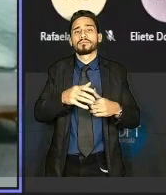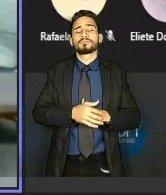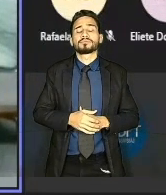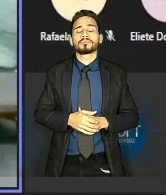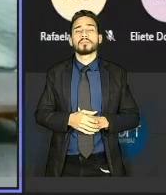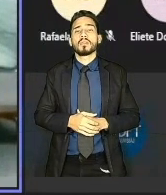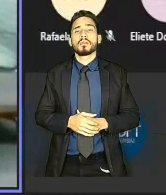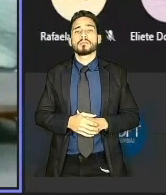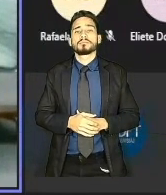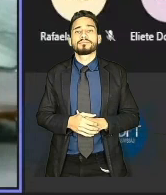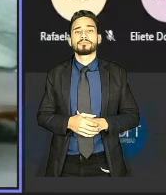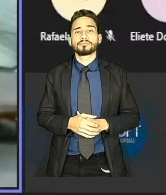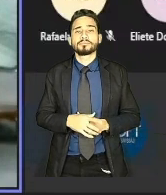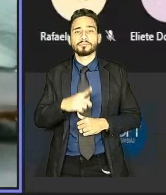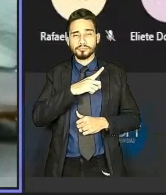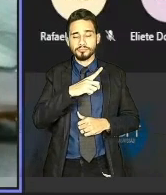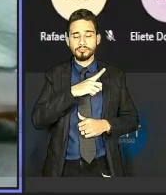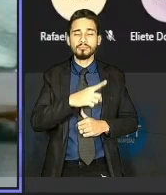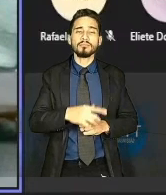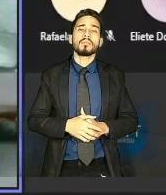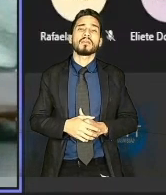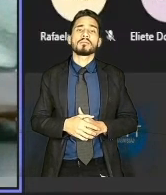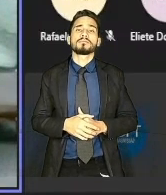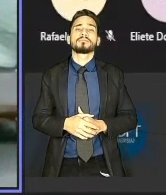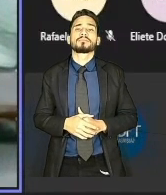Civil, haverá